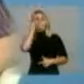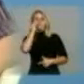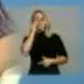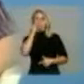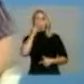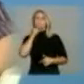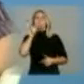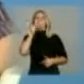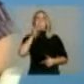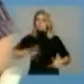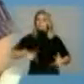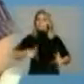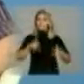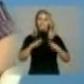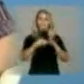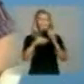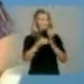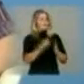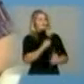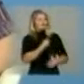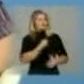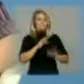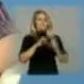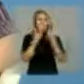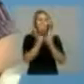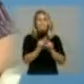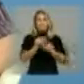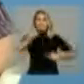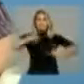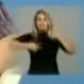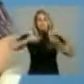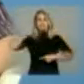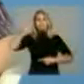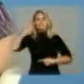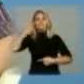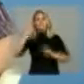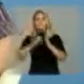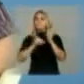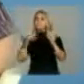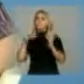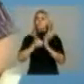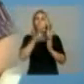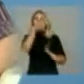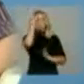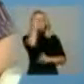todos os sentidos, né? Família, política.